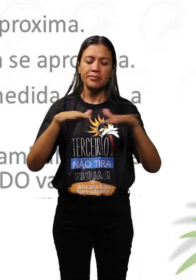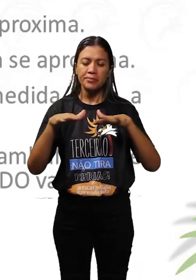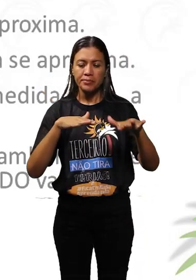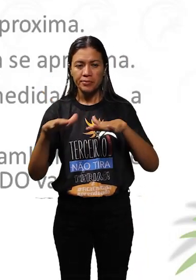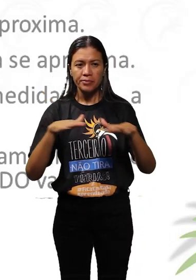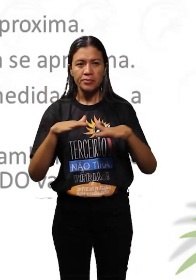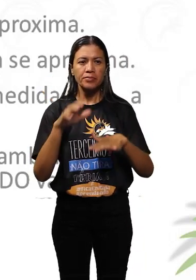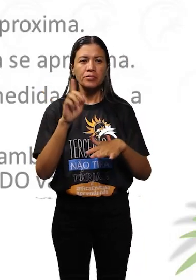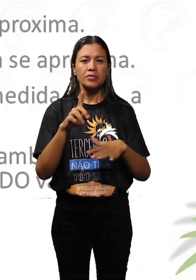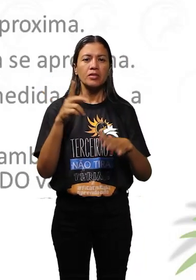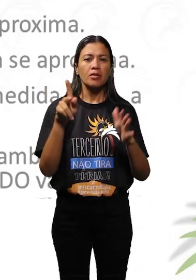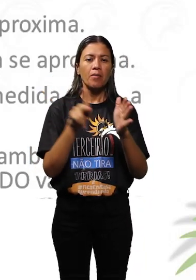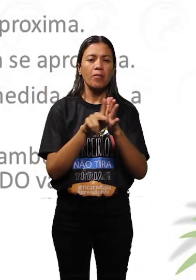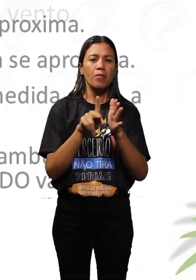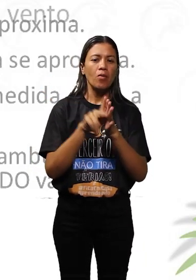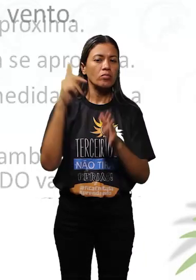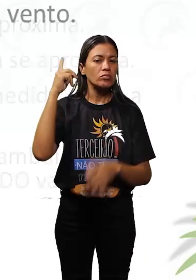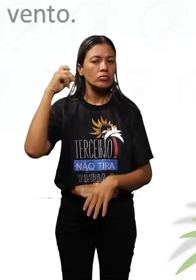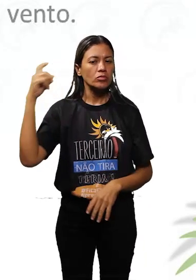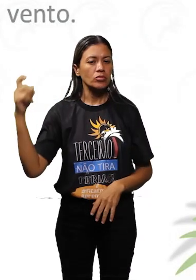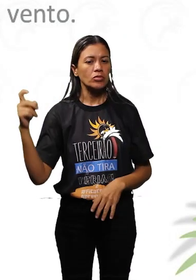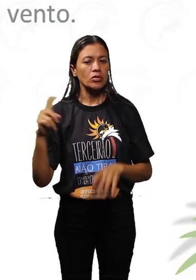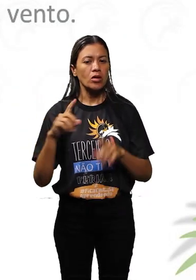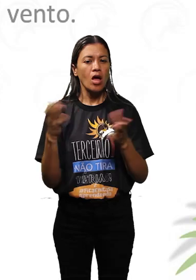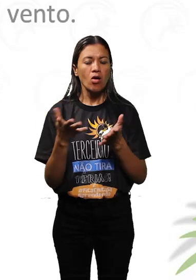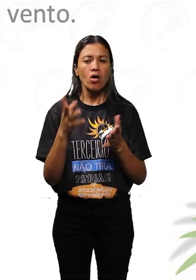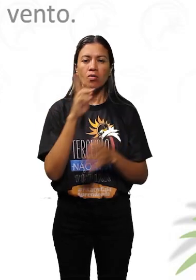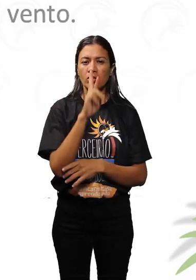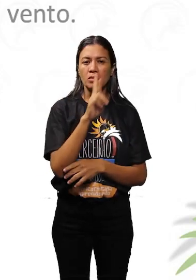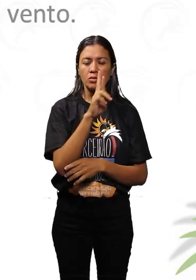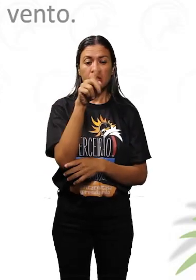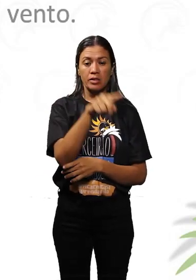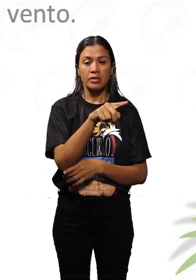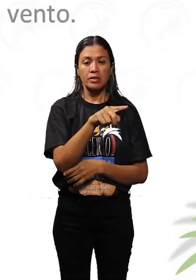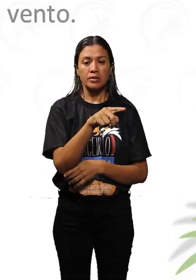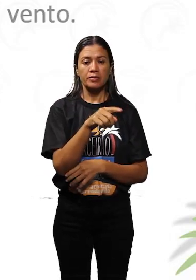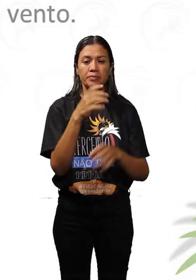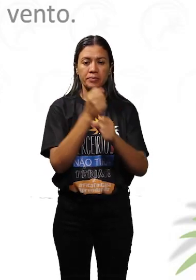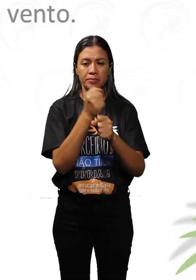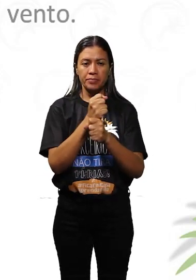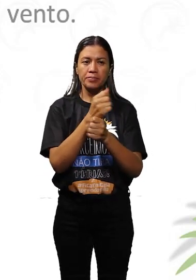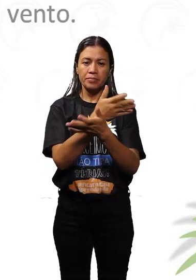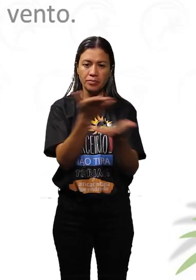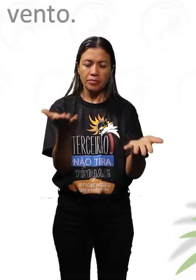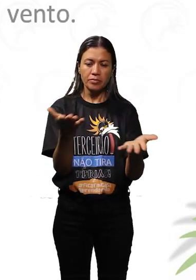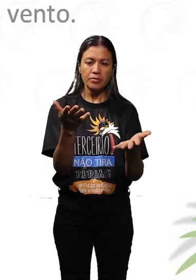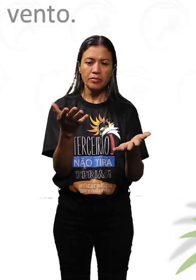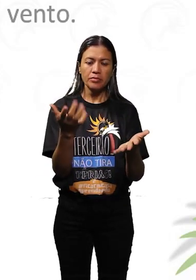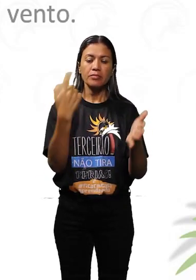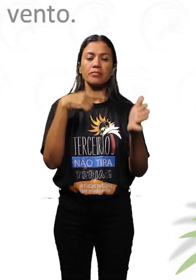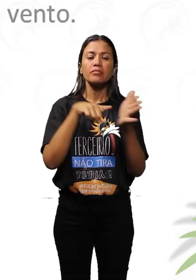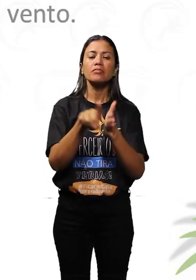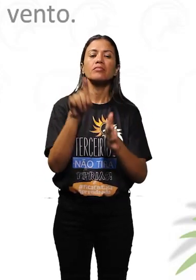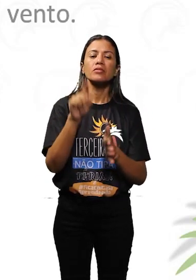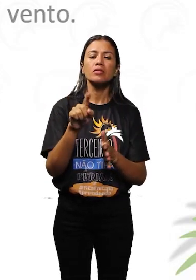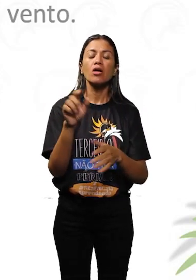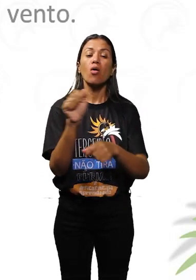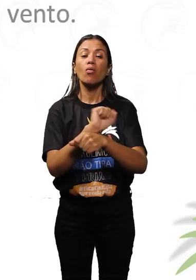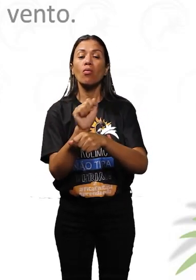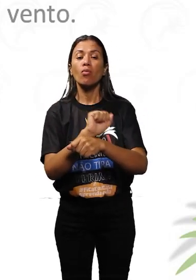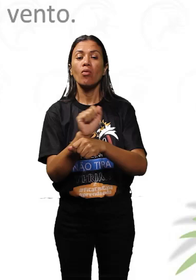movimentando em relação à sua fonte, observador e fonte. E eu vou resolver essa daqui, que é a de cálculo para vocês, que diz assim, ó, um